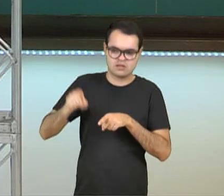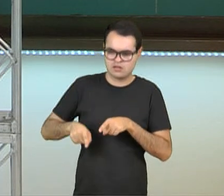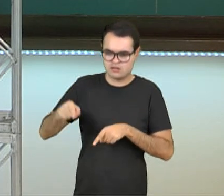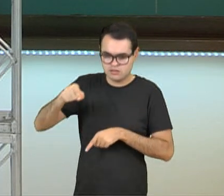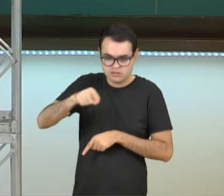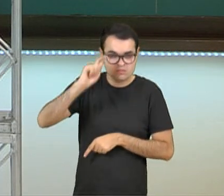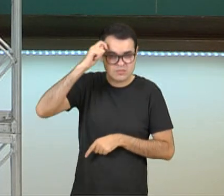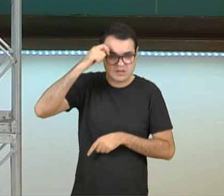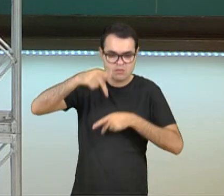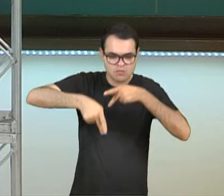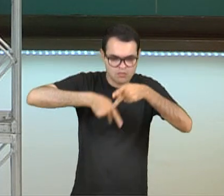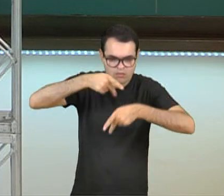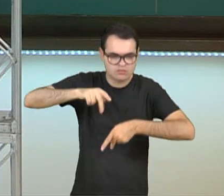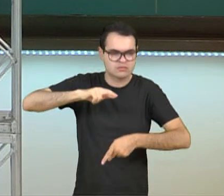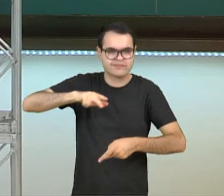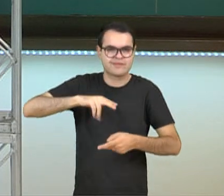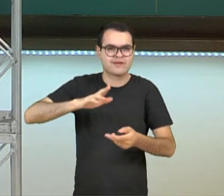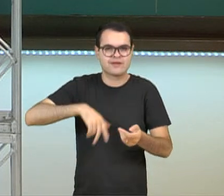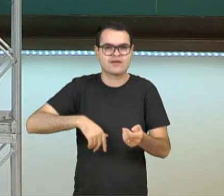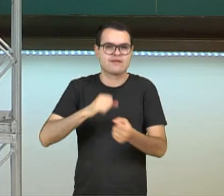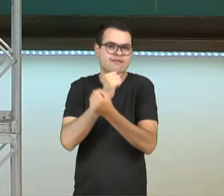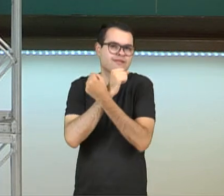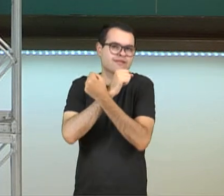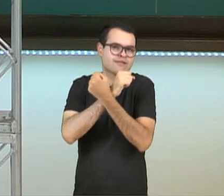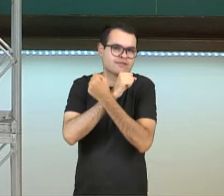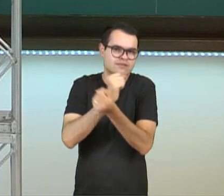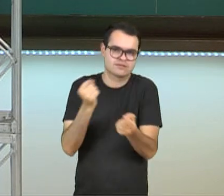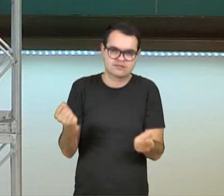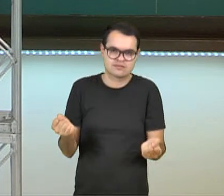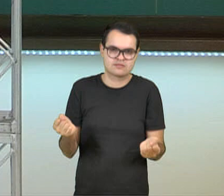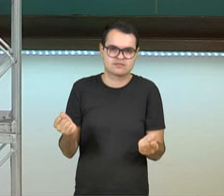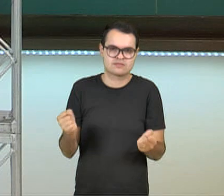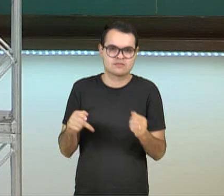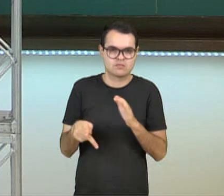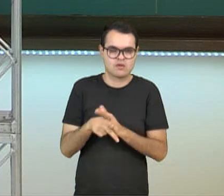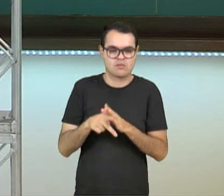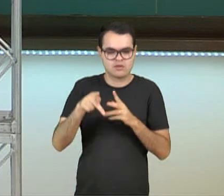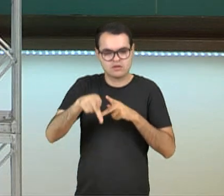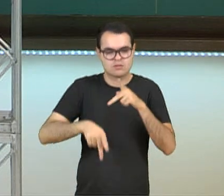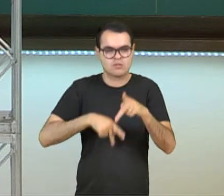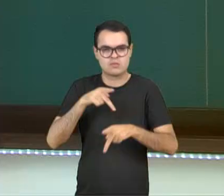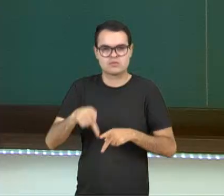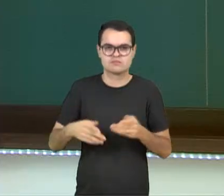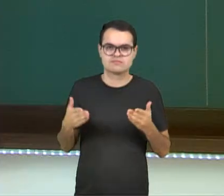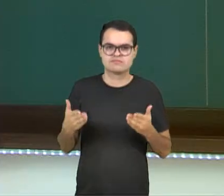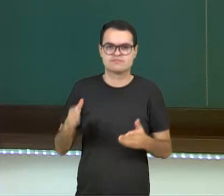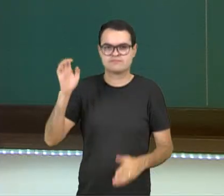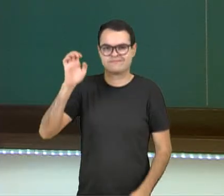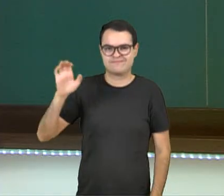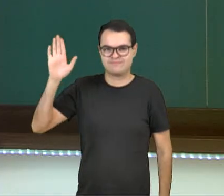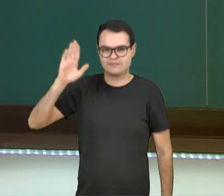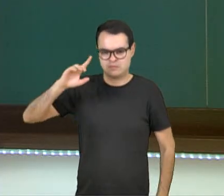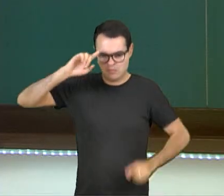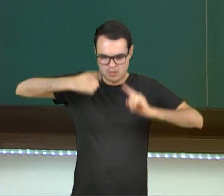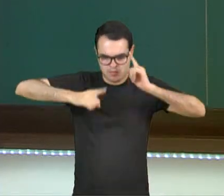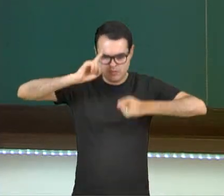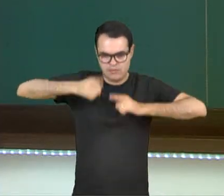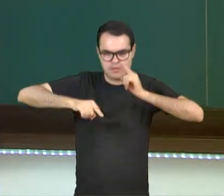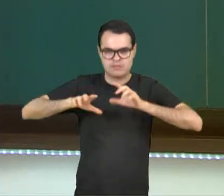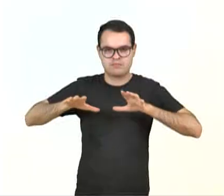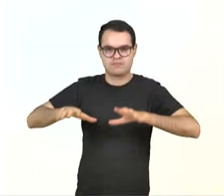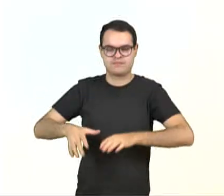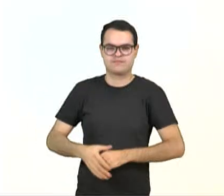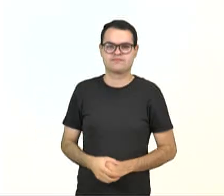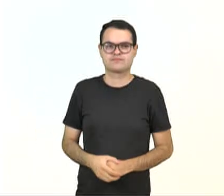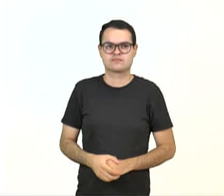povo, não apenas como escravos, vamos dizer assim, ali daquela população europeia que estava ali.